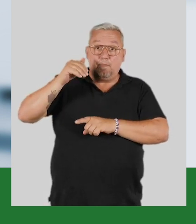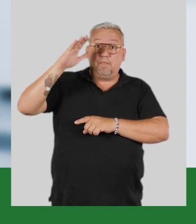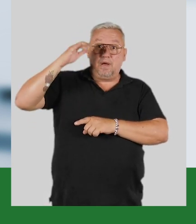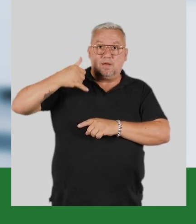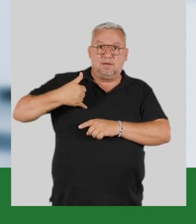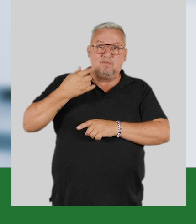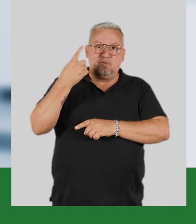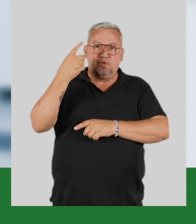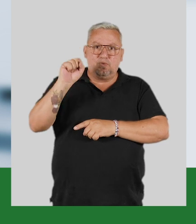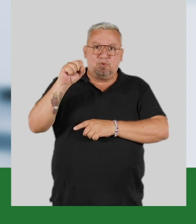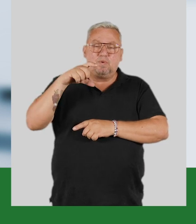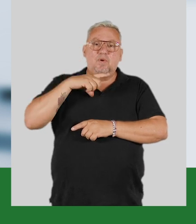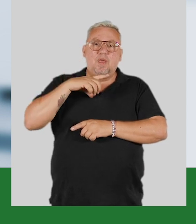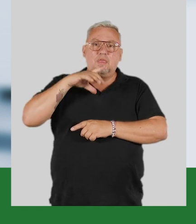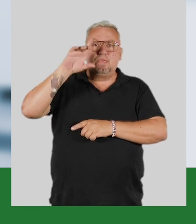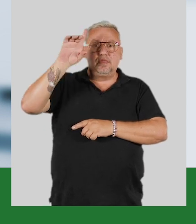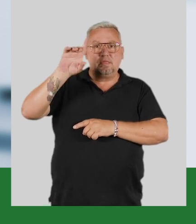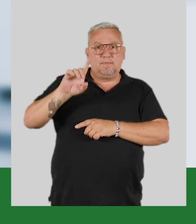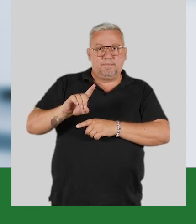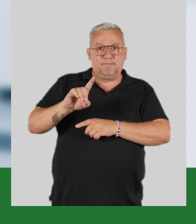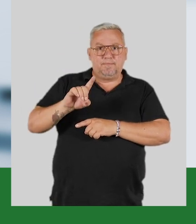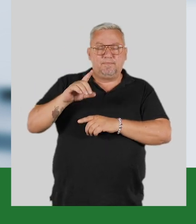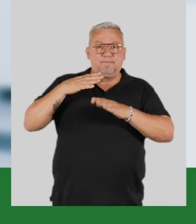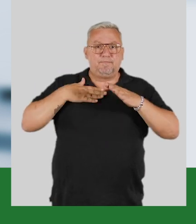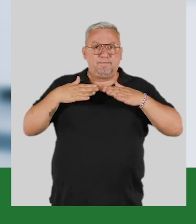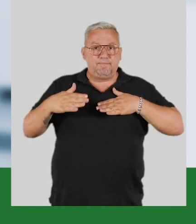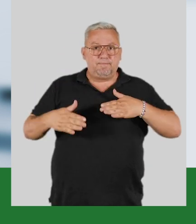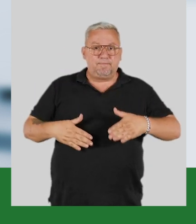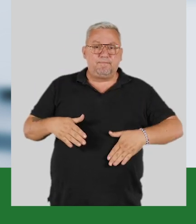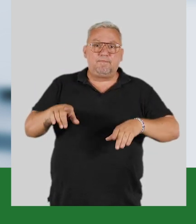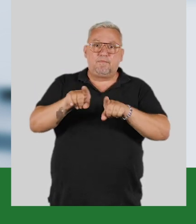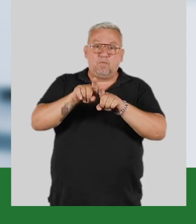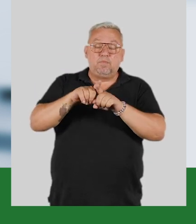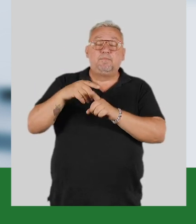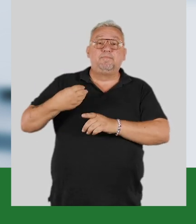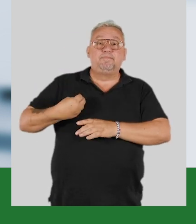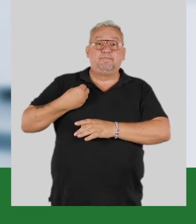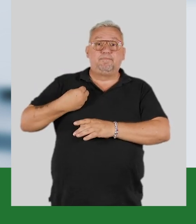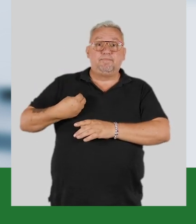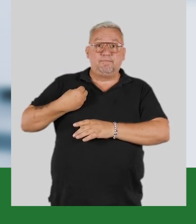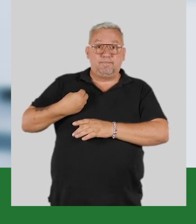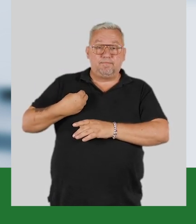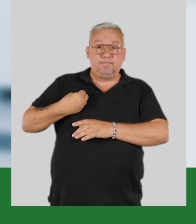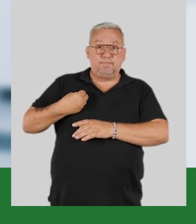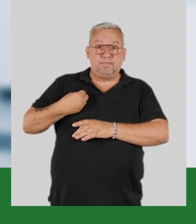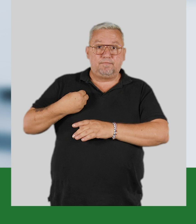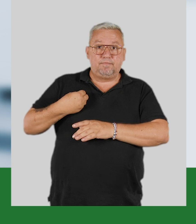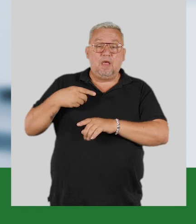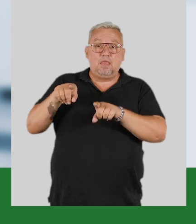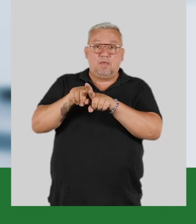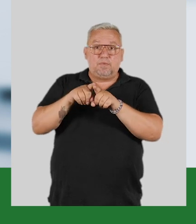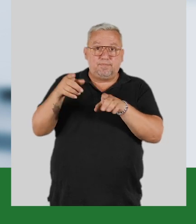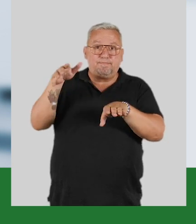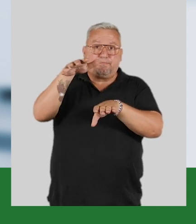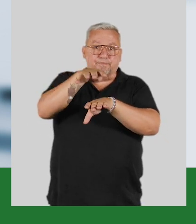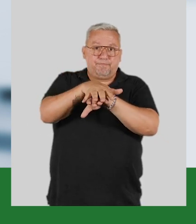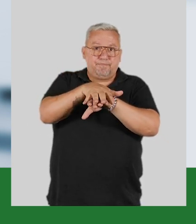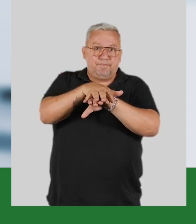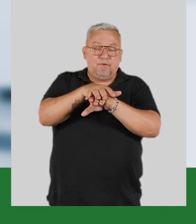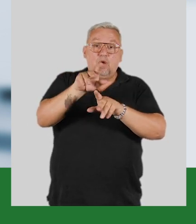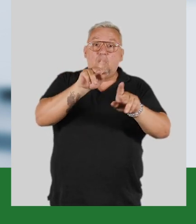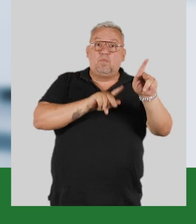anos, portadoras de deficiência física e residentes em residências inclusivas.